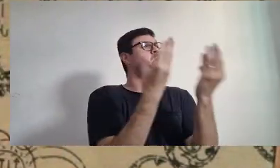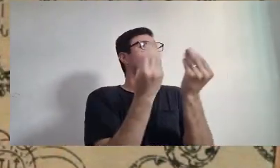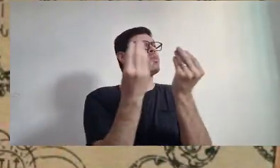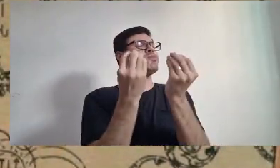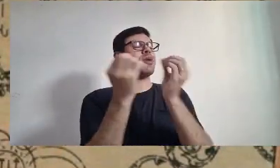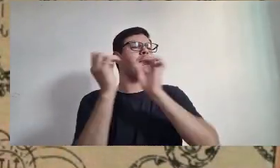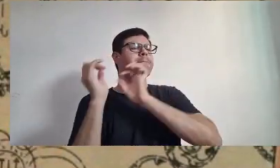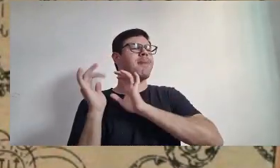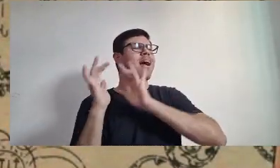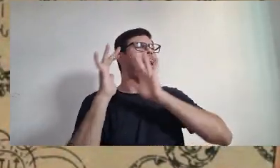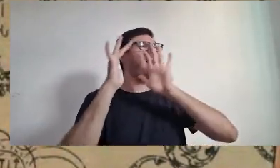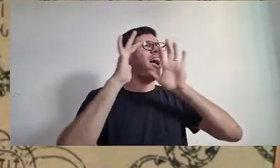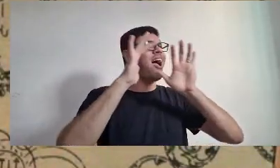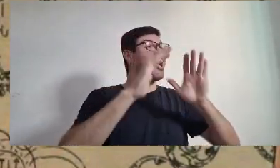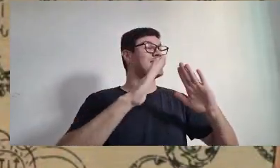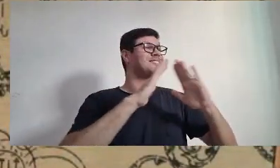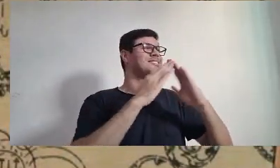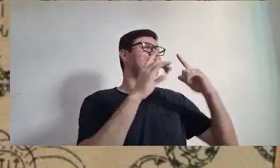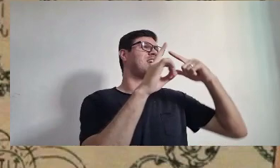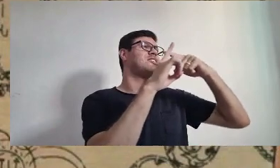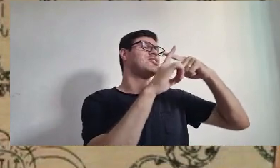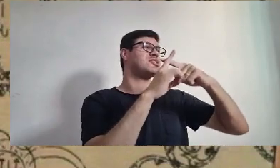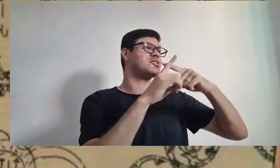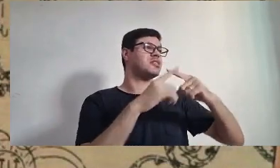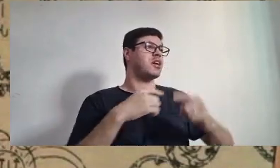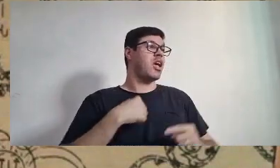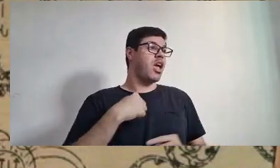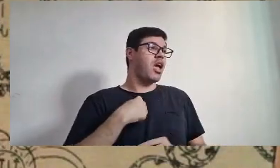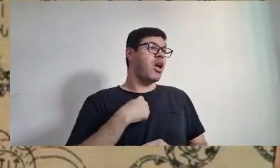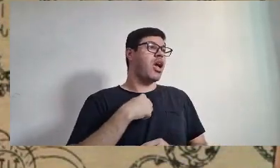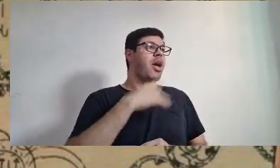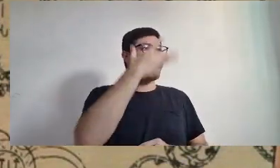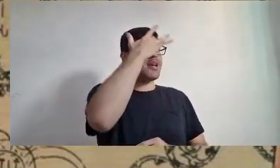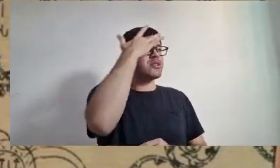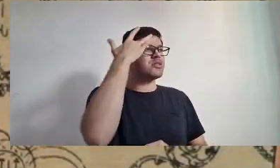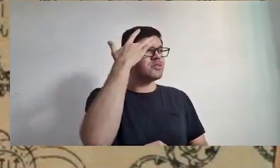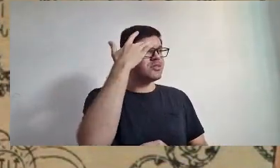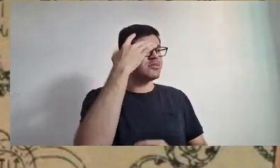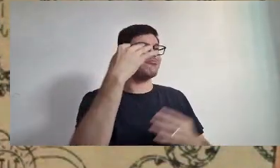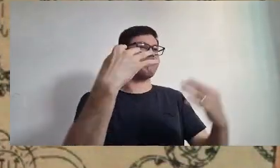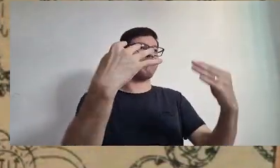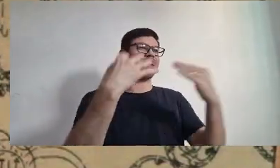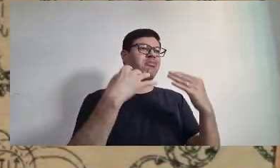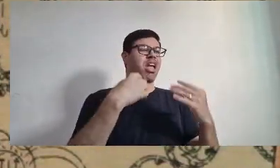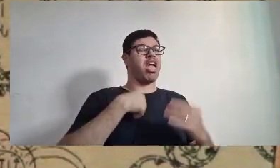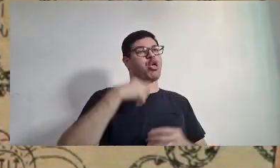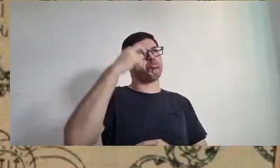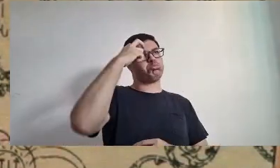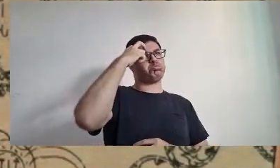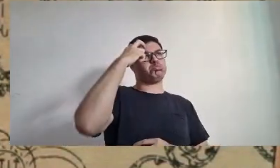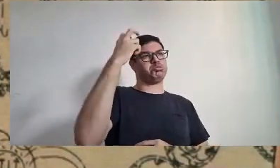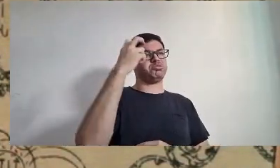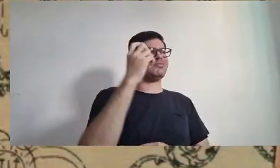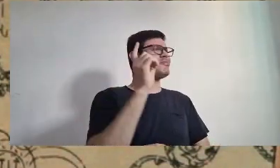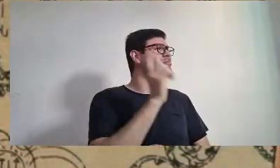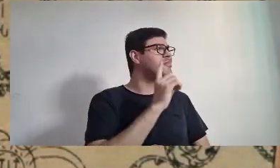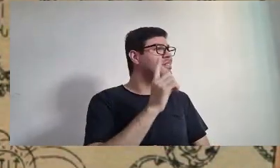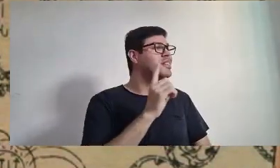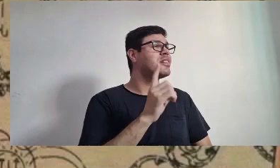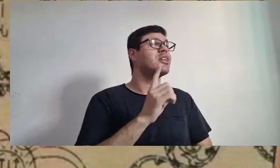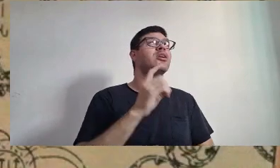pela minha inteligência, como alguns dizem, que eu sou inteligente. Não, é a obra de Deus, do Espírito Santo. Sim,